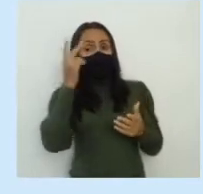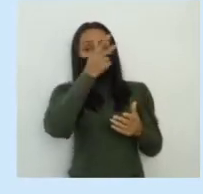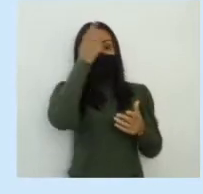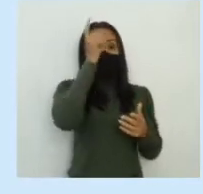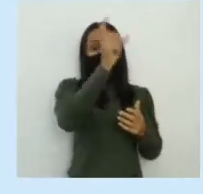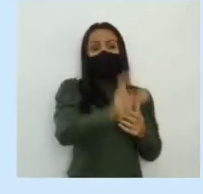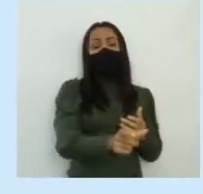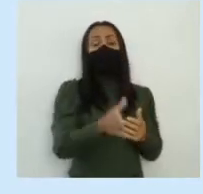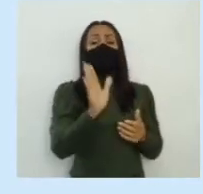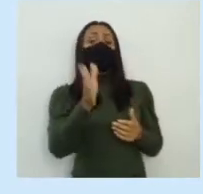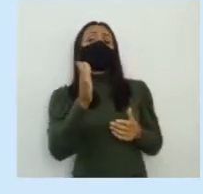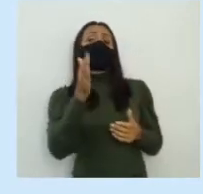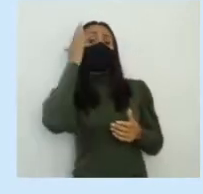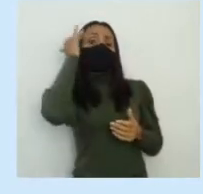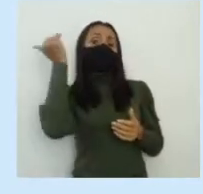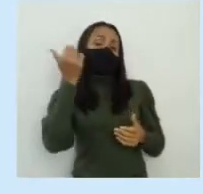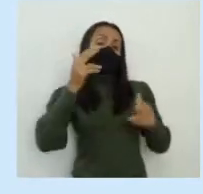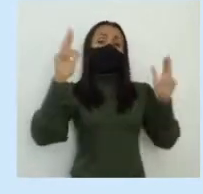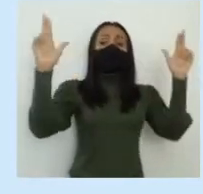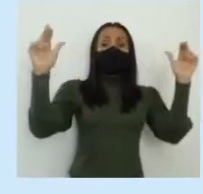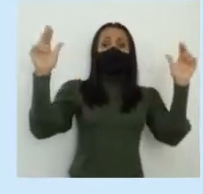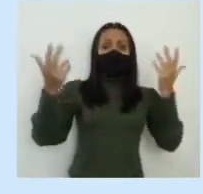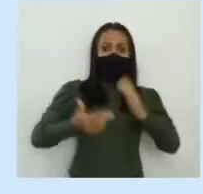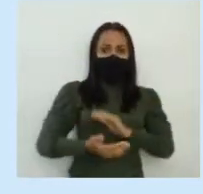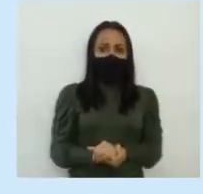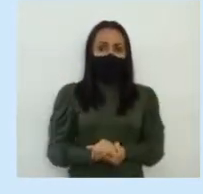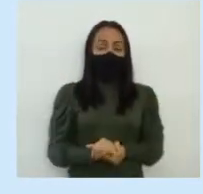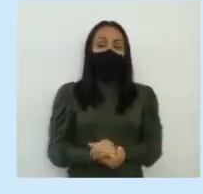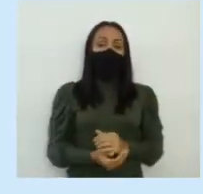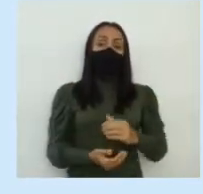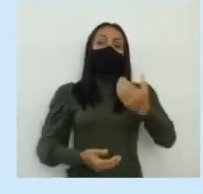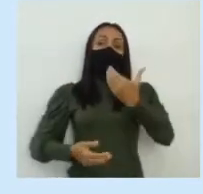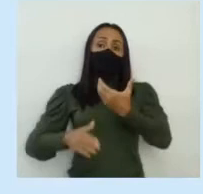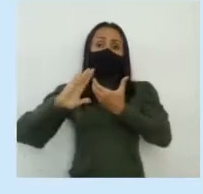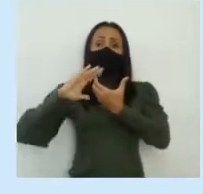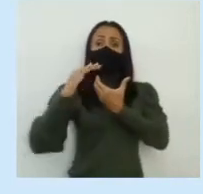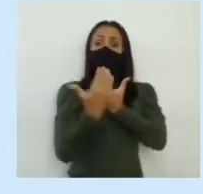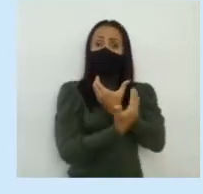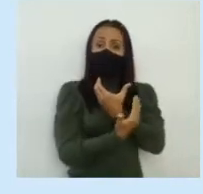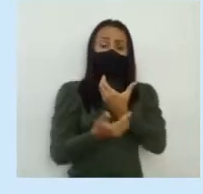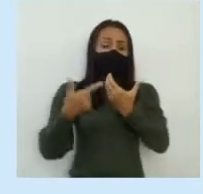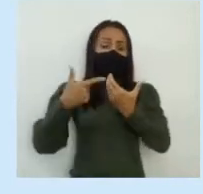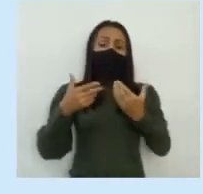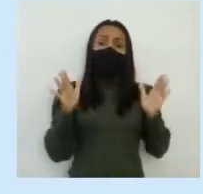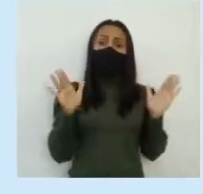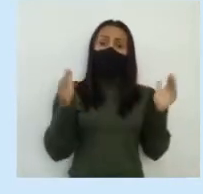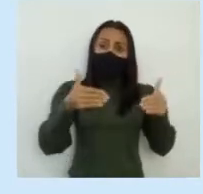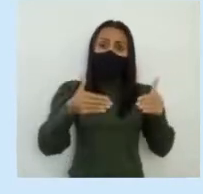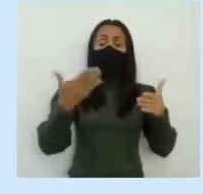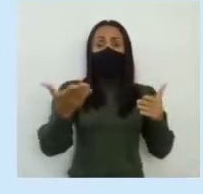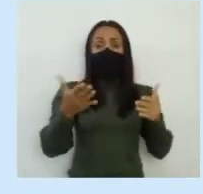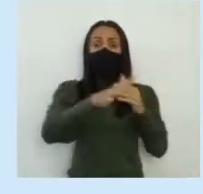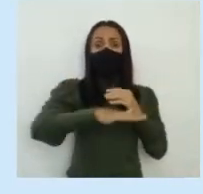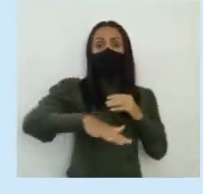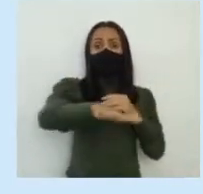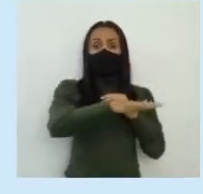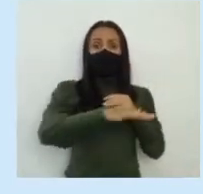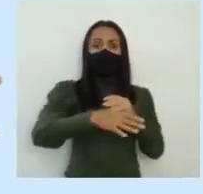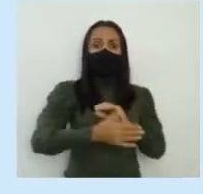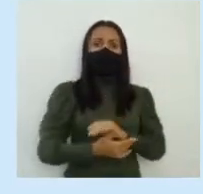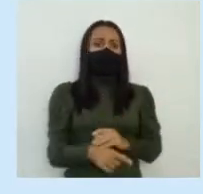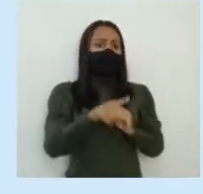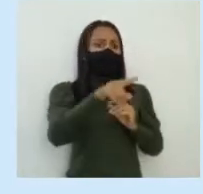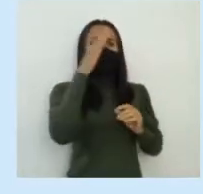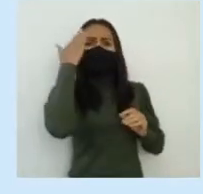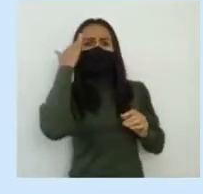pode usar ali termos muito específicos da área que a mensagem, ao chegar ao destinatário, o destinatário não